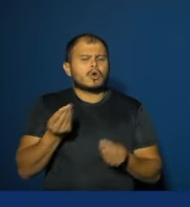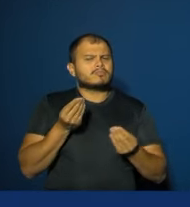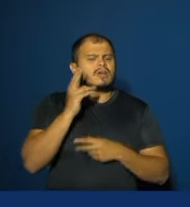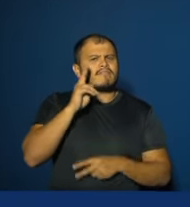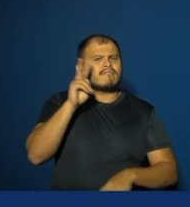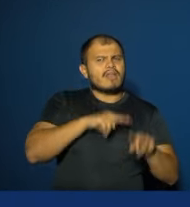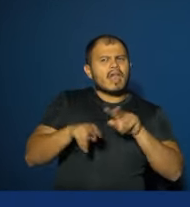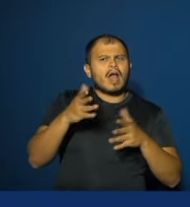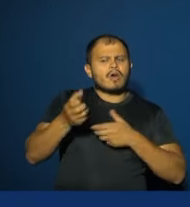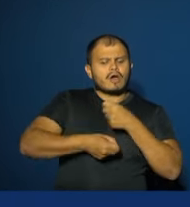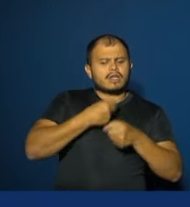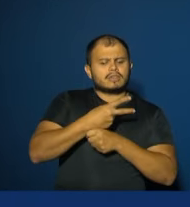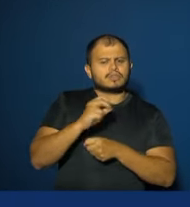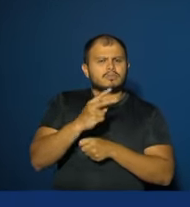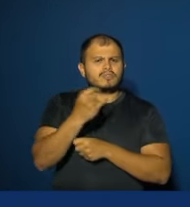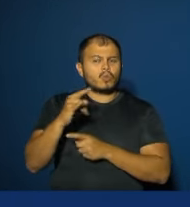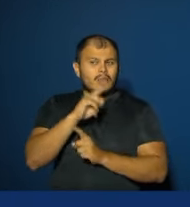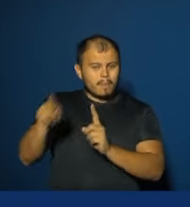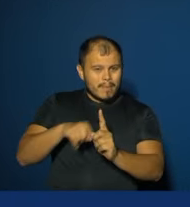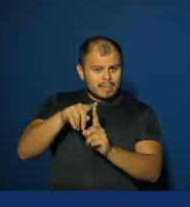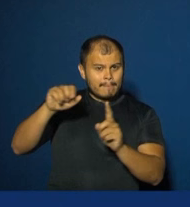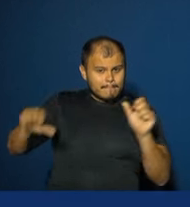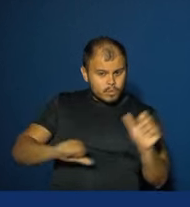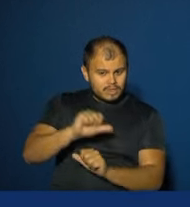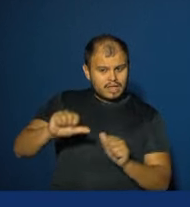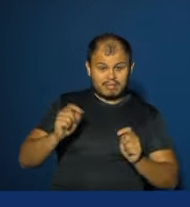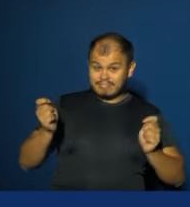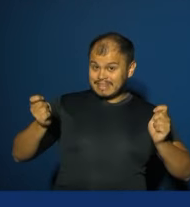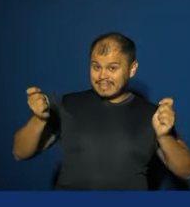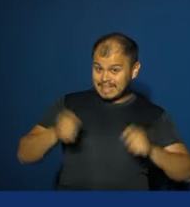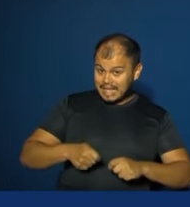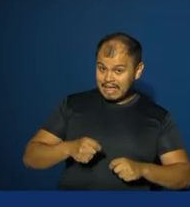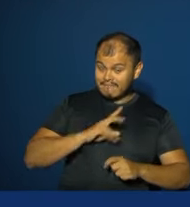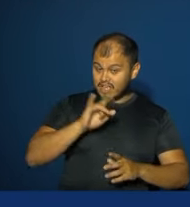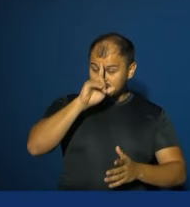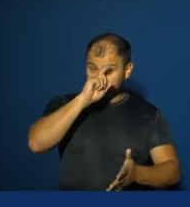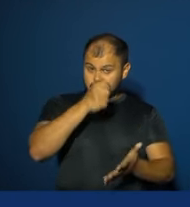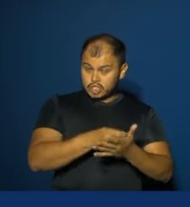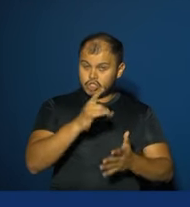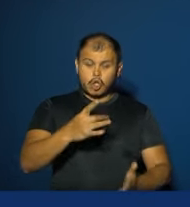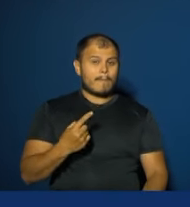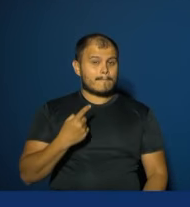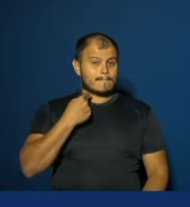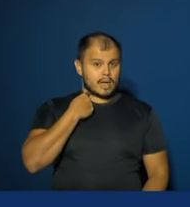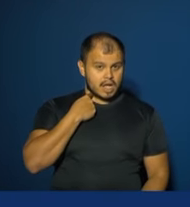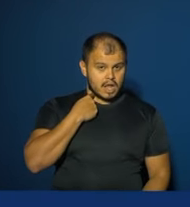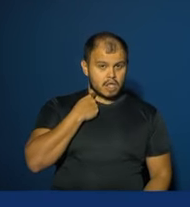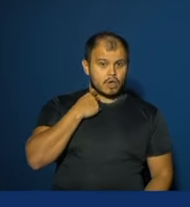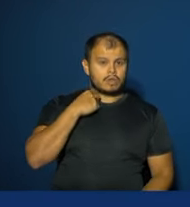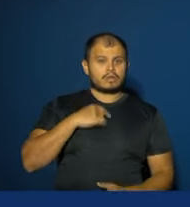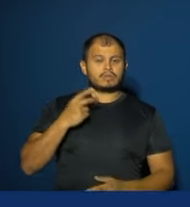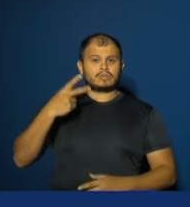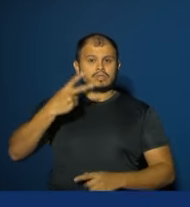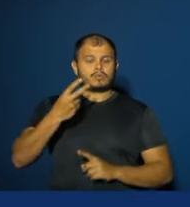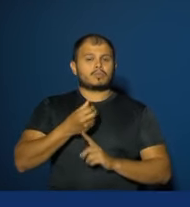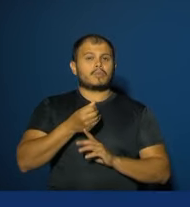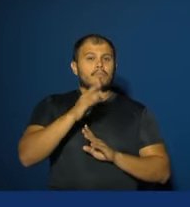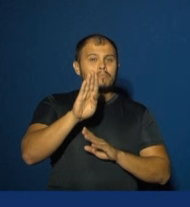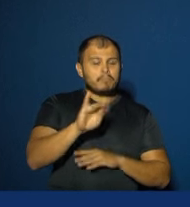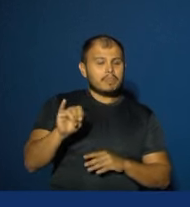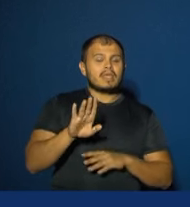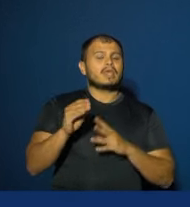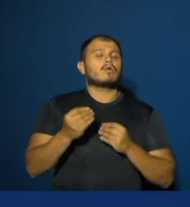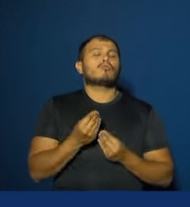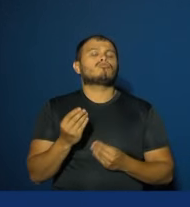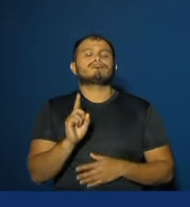meta mudar agora em 2024? Tem essa possibilidade da decisão ficar só para maio, no segundo bimestral? O que